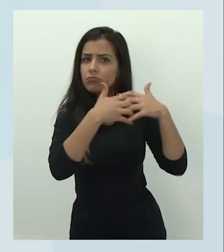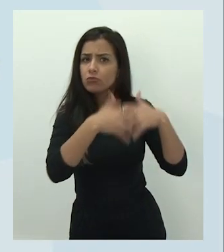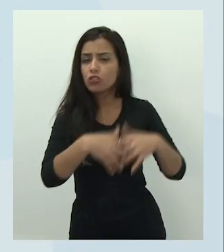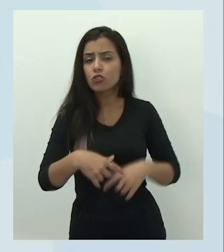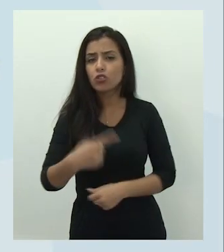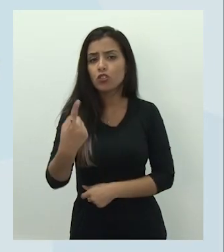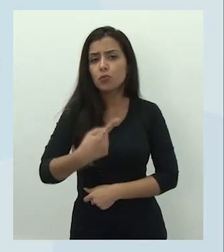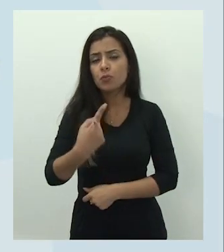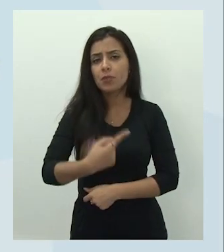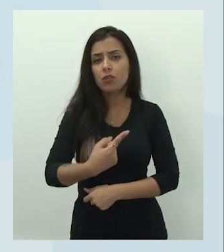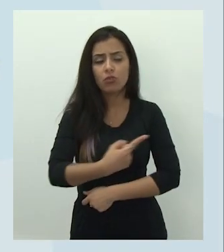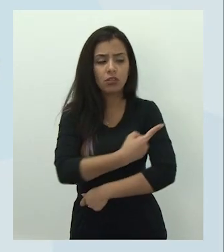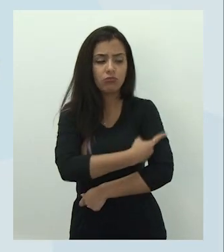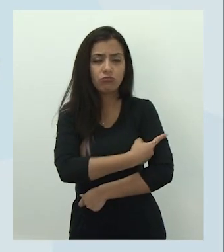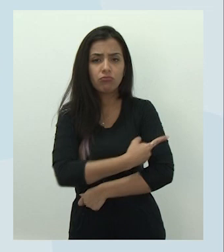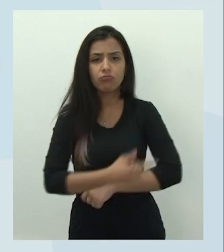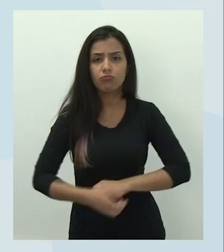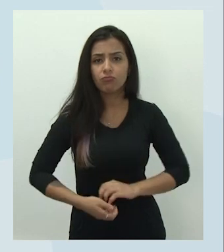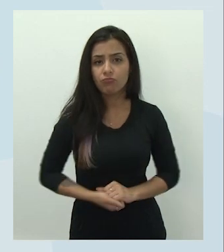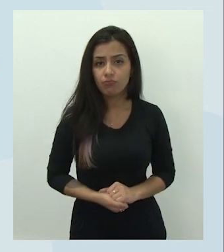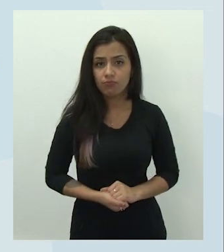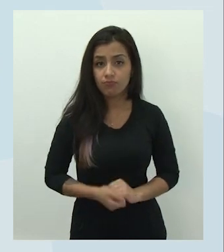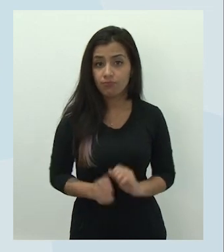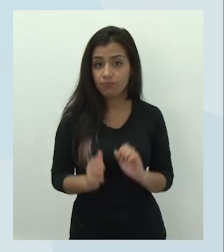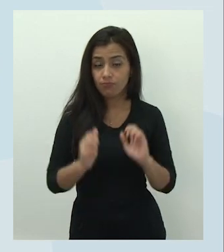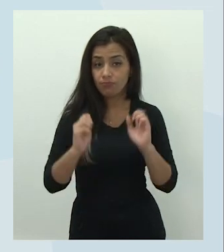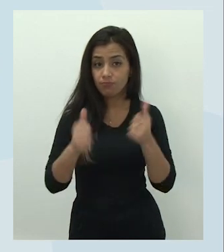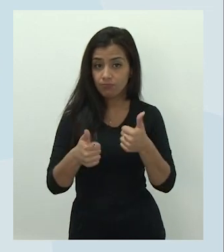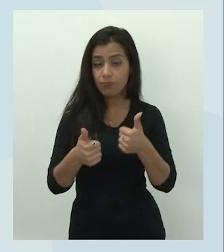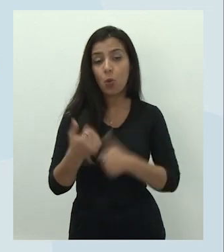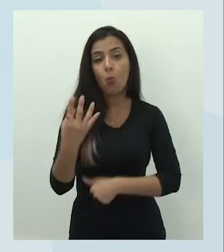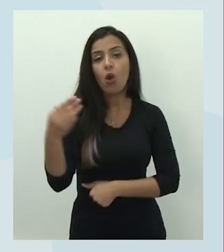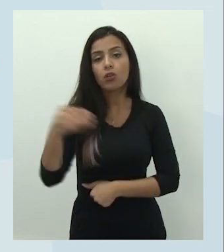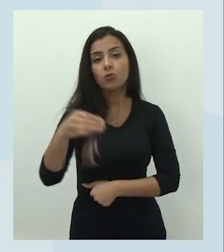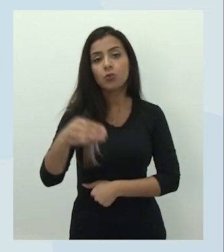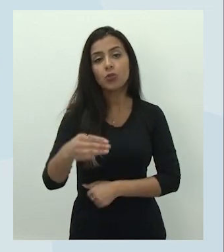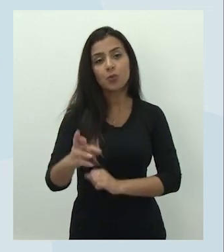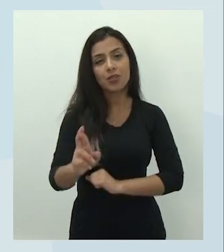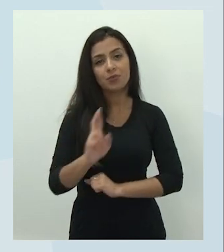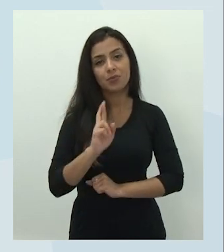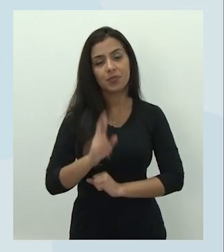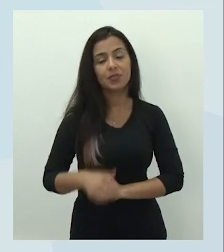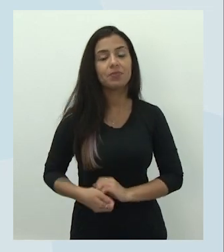crianças do primeiro ano? Vocês terão 4 minutos para responder no chat.